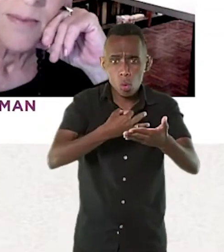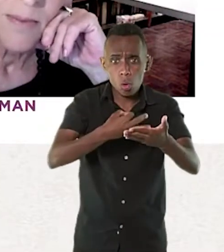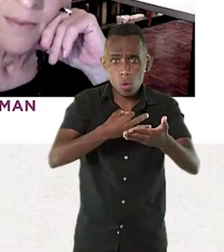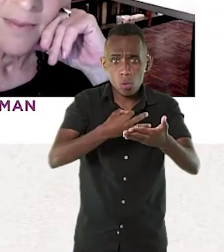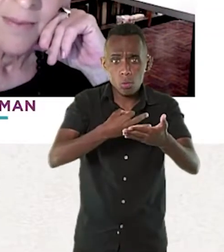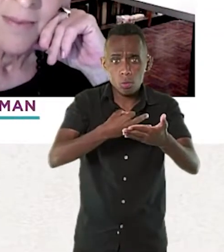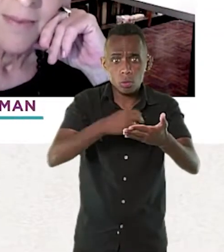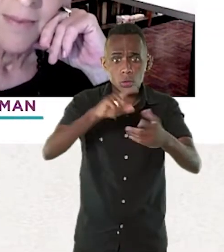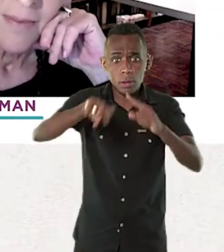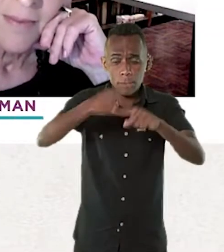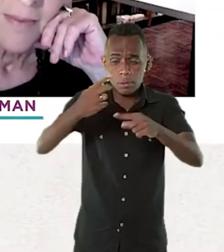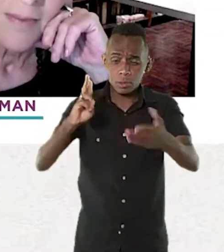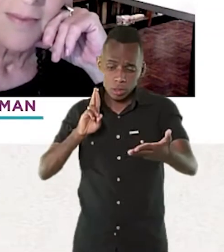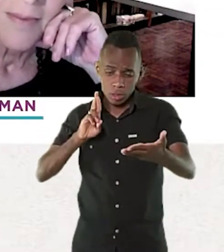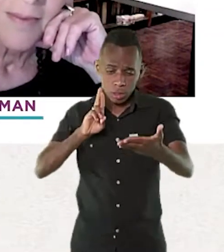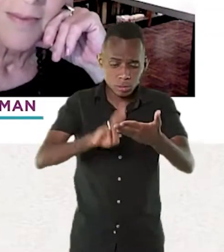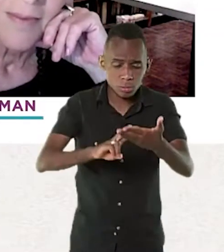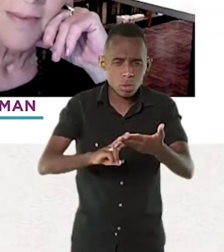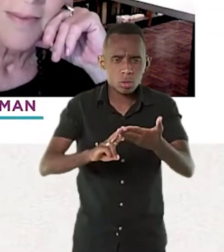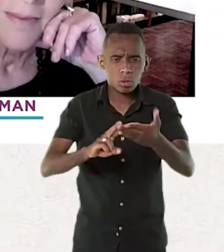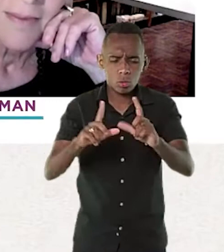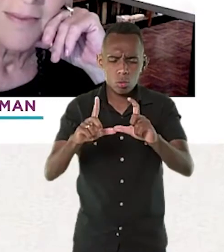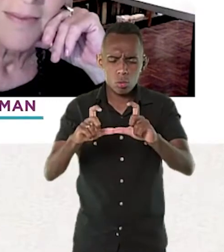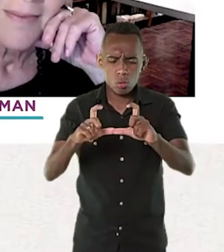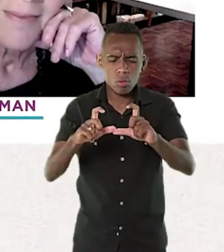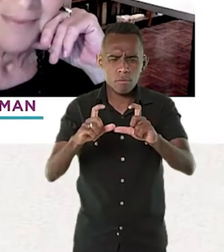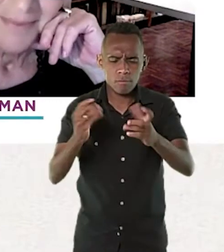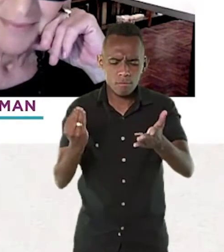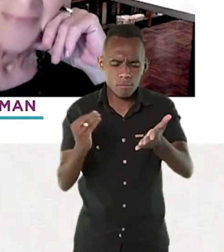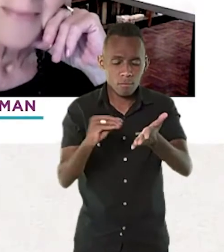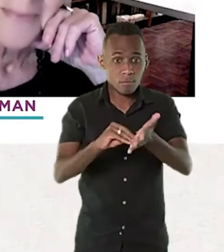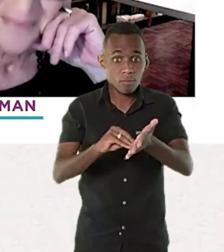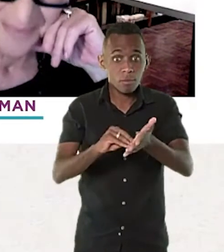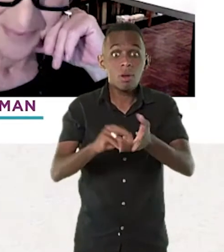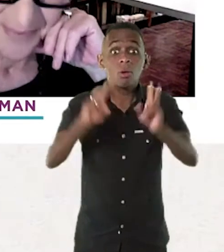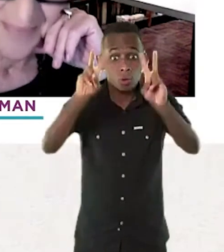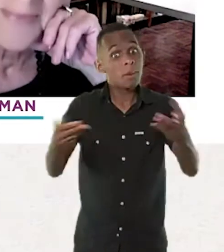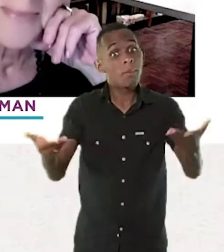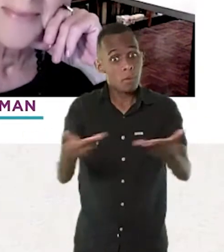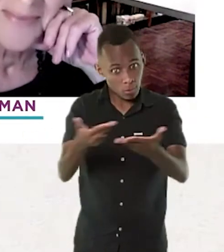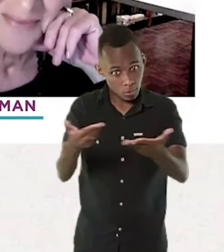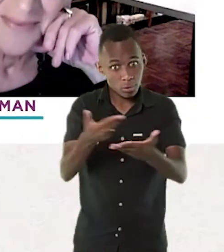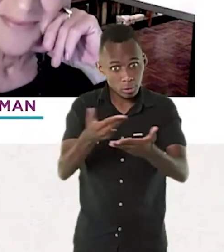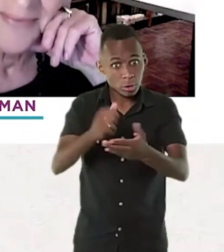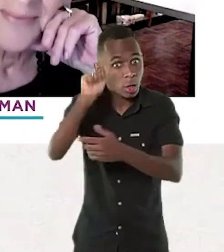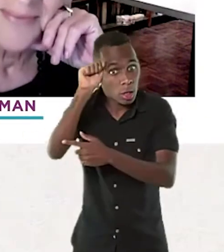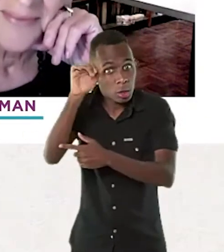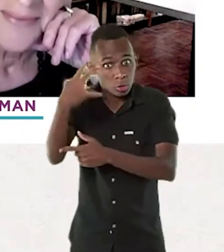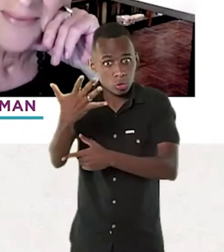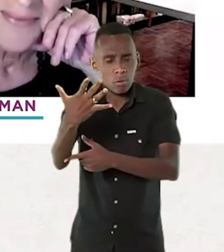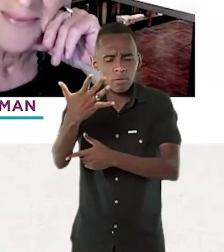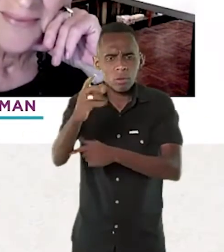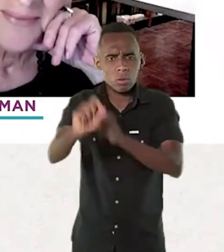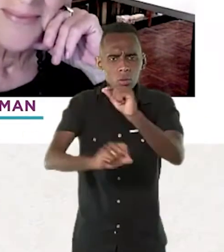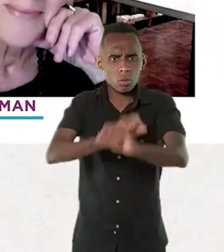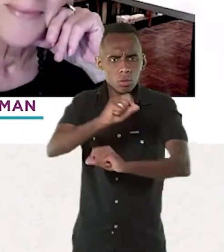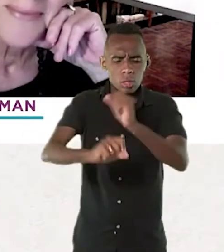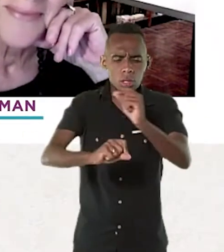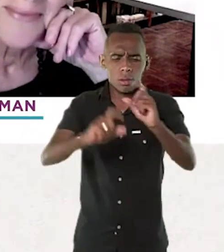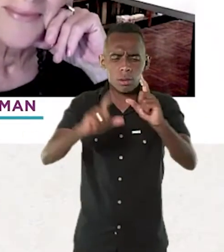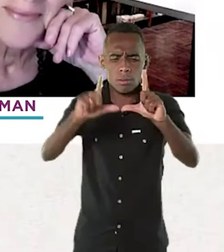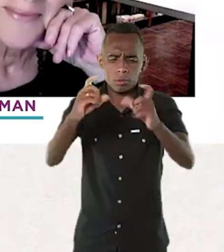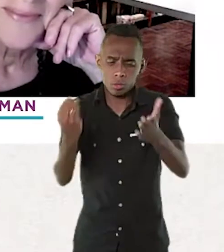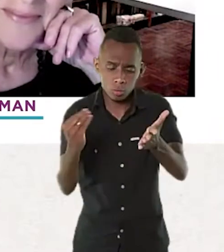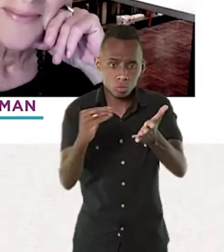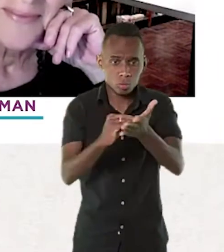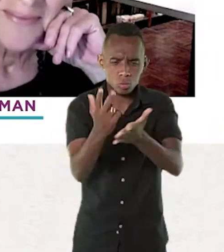um sticker. O assunto é esse. Porque a decisão que você tomará ao postar o sticker tem tudo